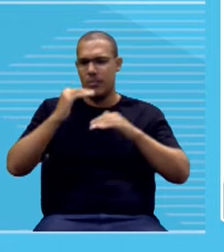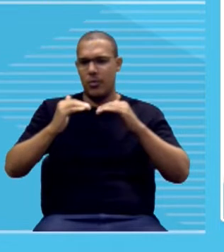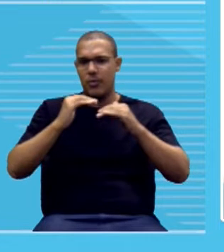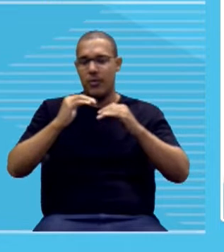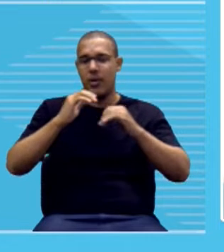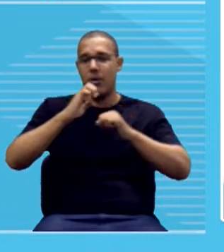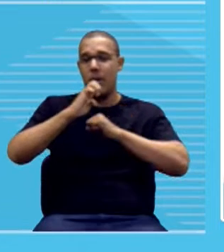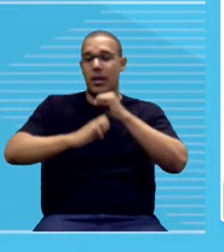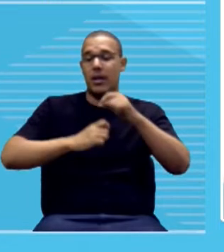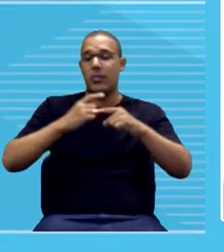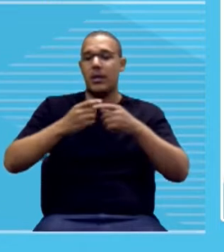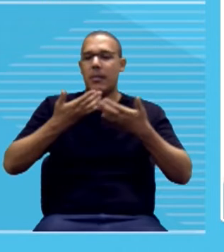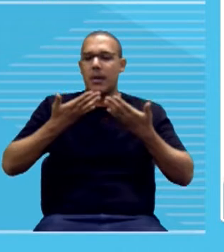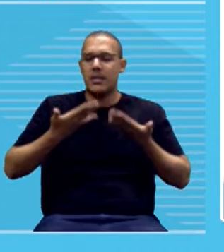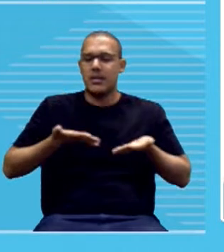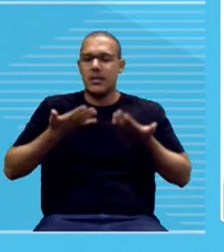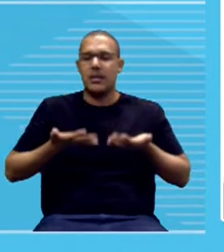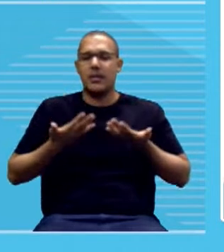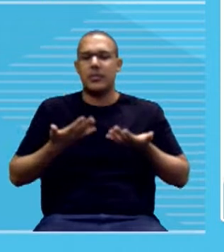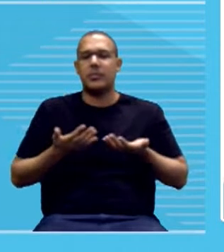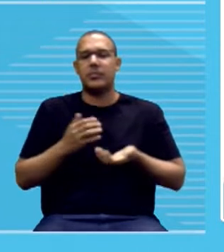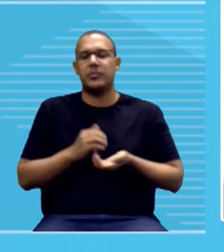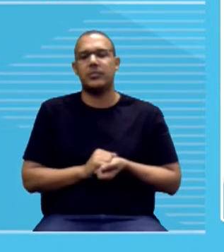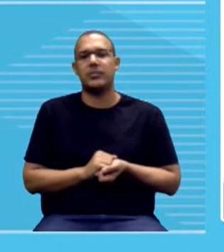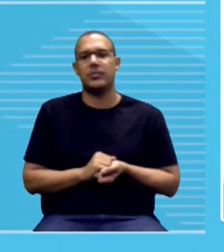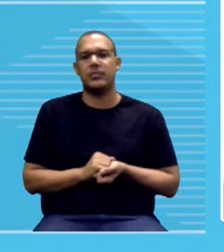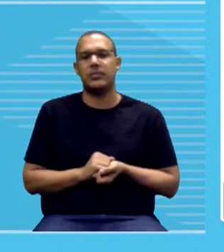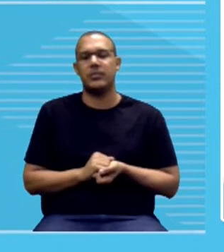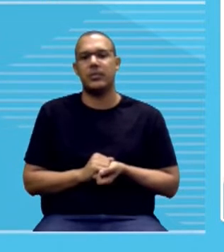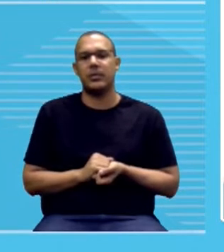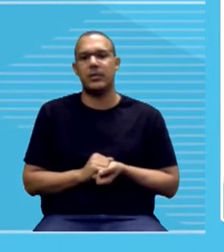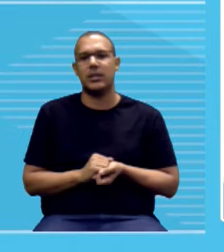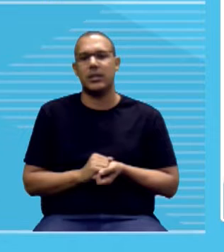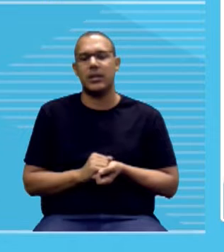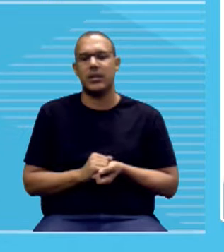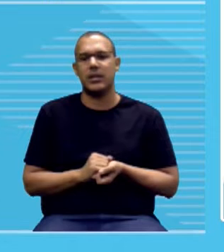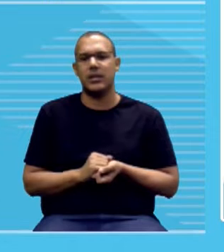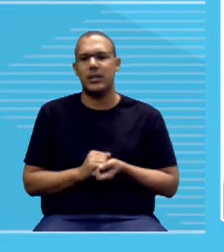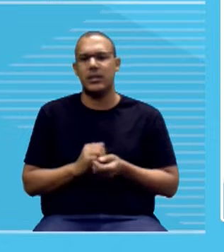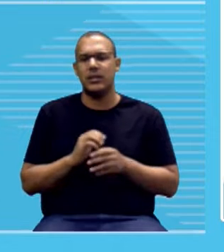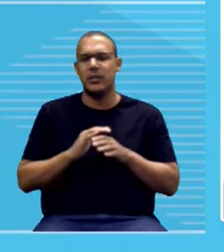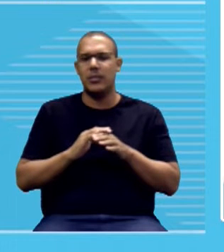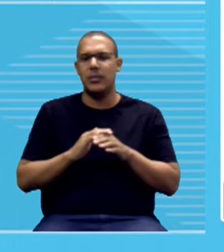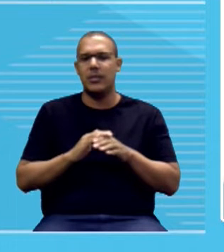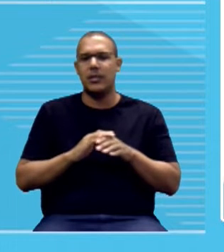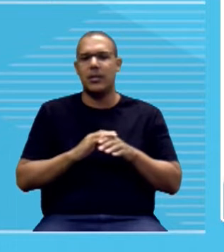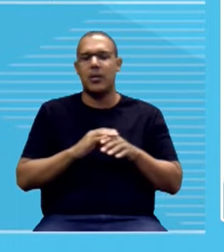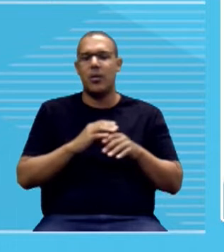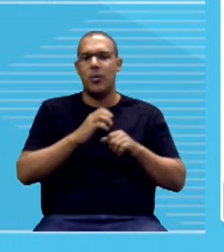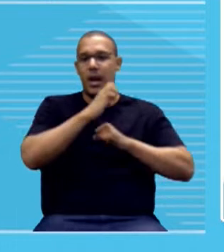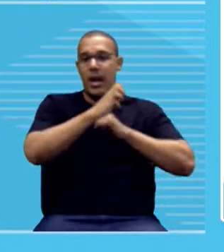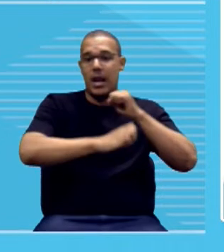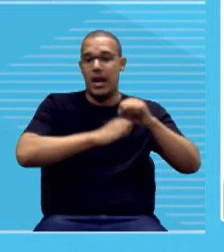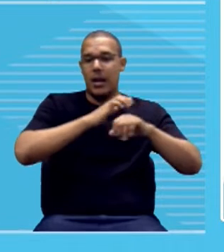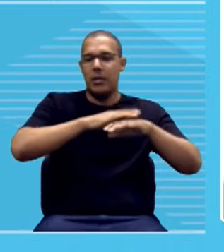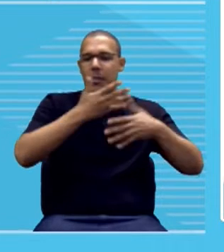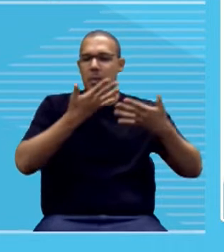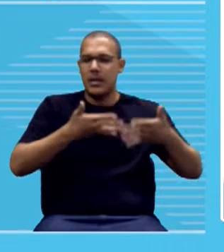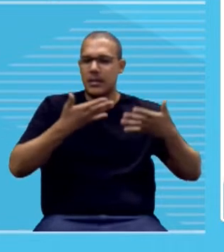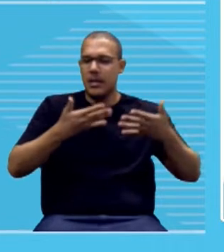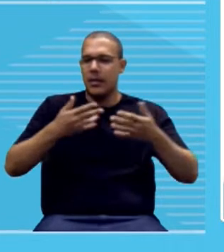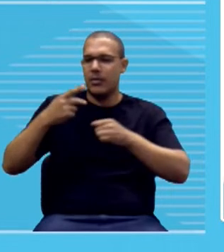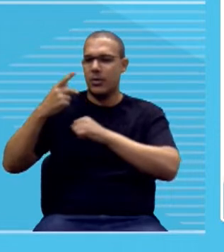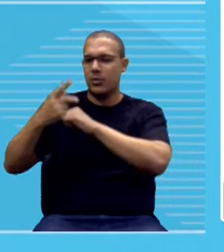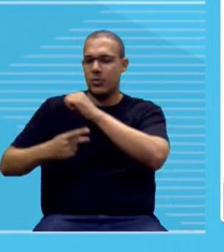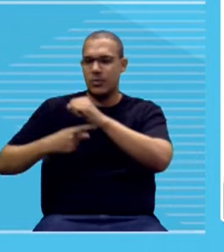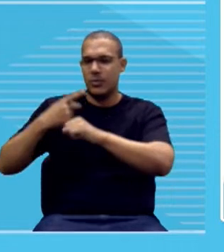leve, tá bom? Os elétrons são 2.000 vezes mais leves que os prótons e orbitam o átomo na